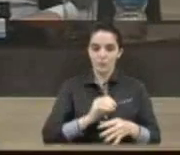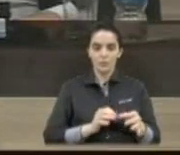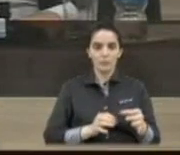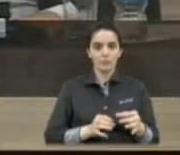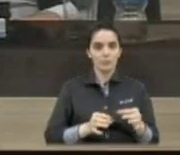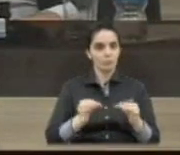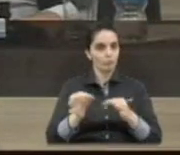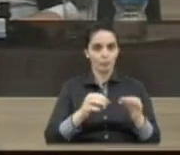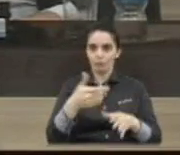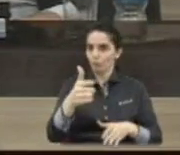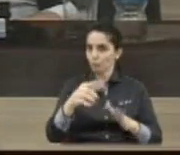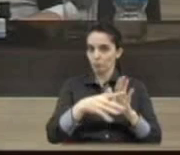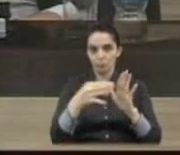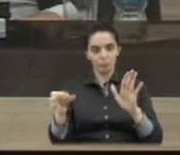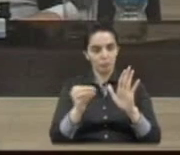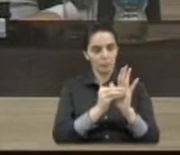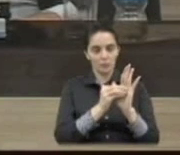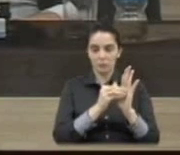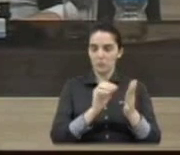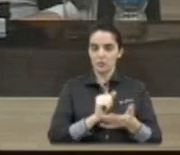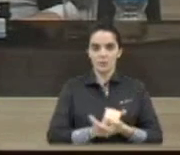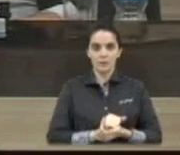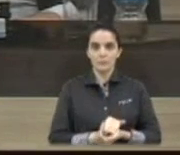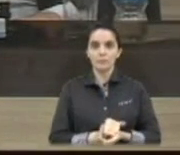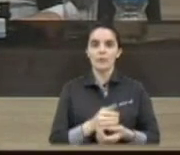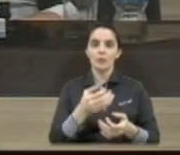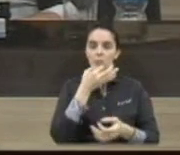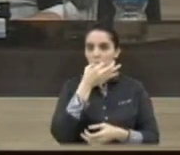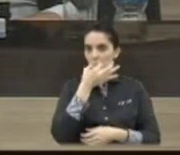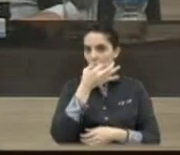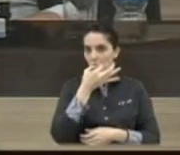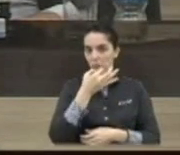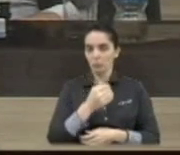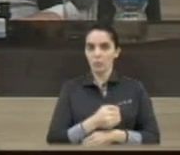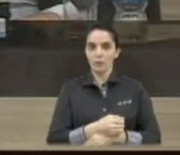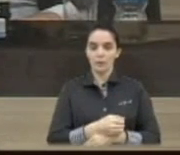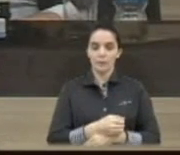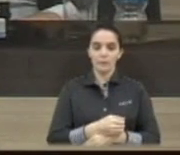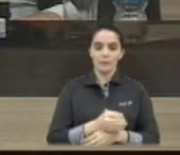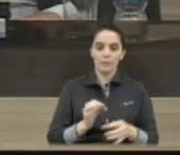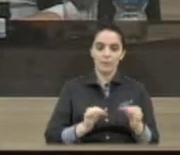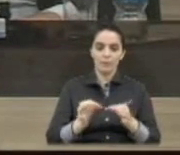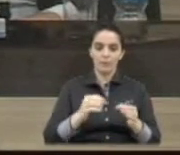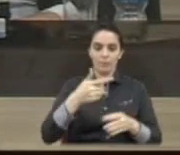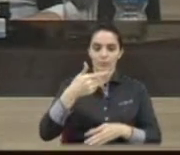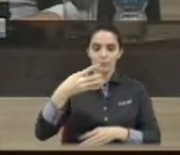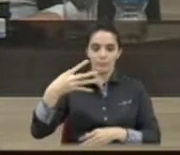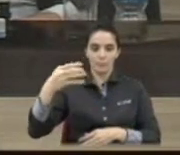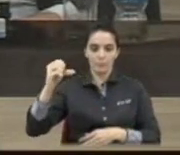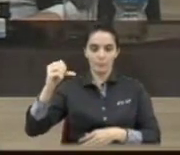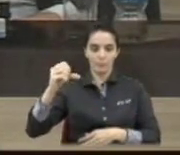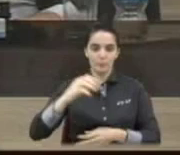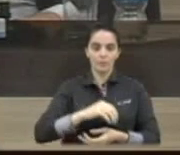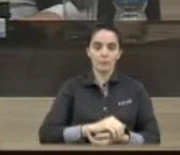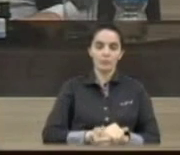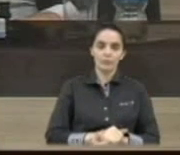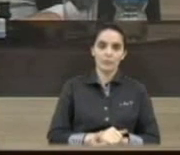não contém emendas e o parecer é favorável. Está em discussão o projeto 249/2015. Algum vereador para discutir?